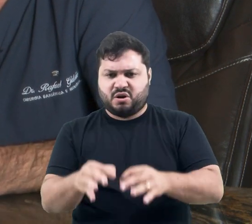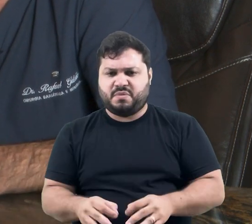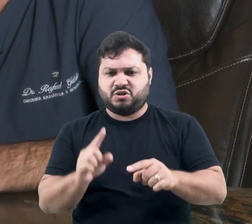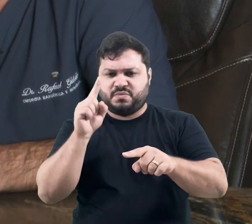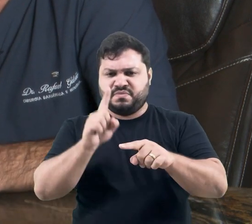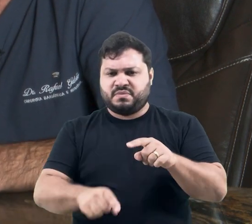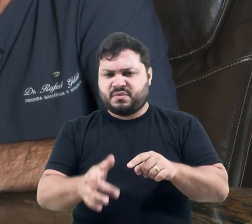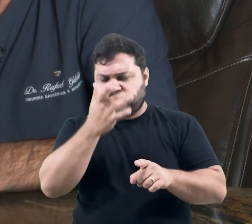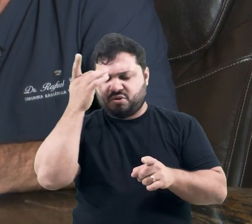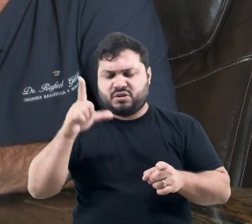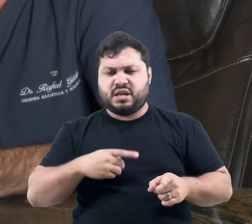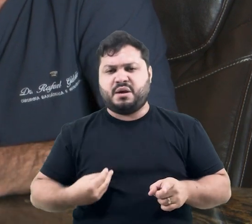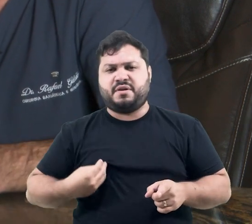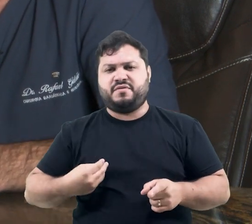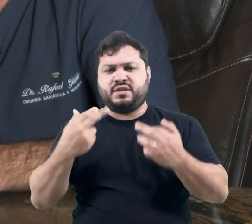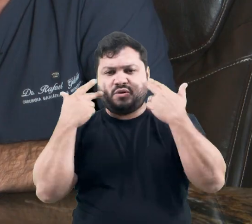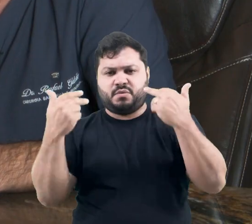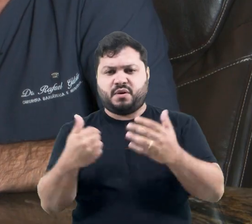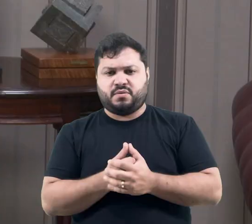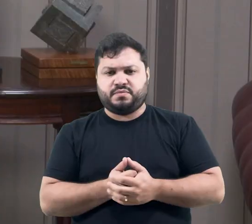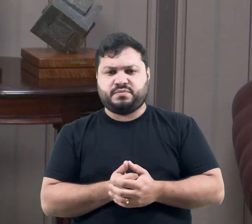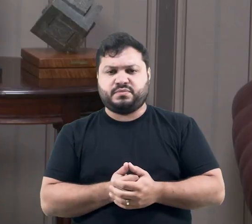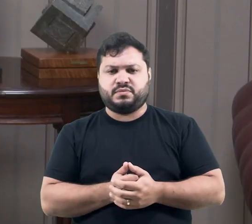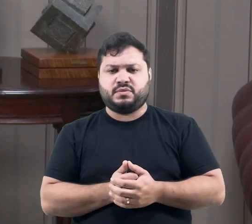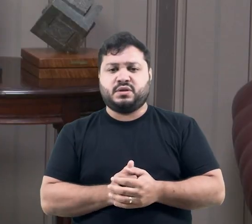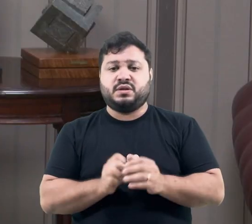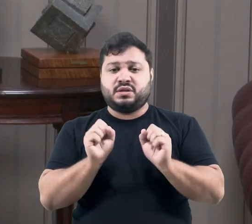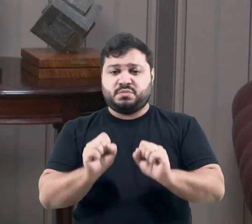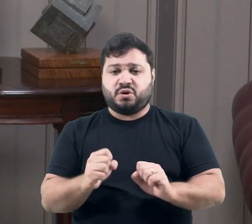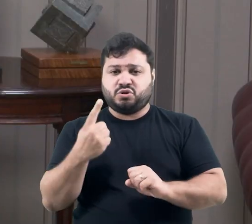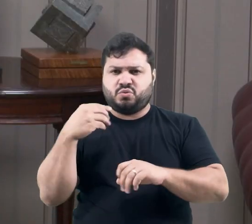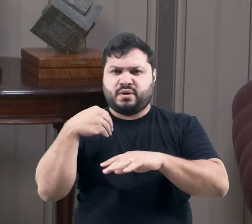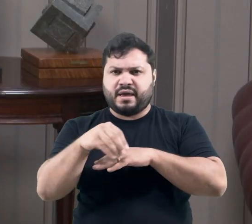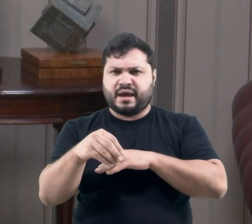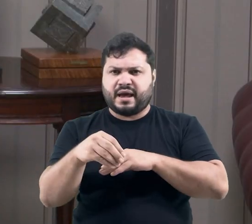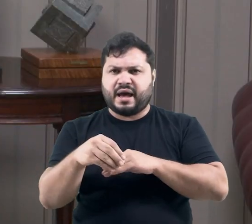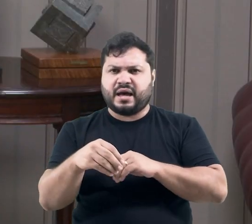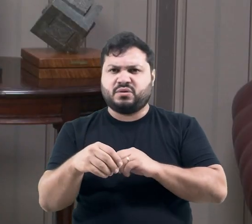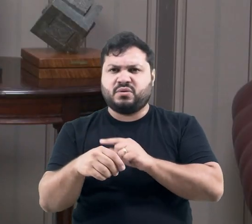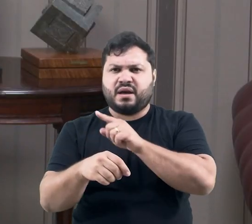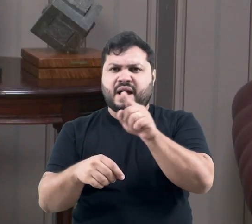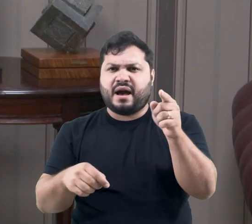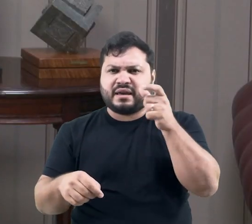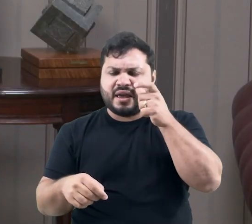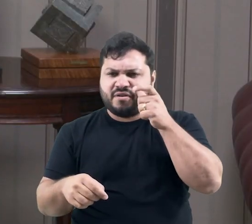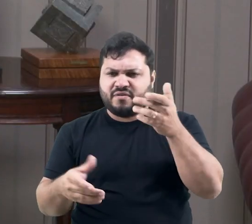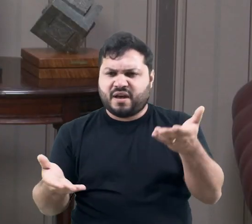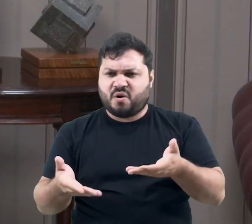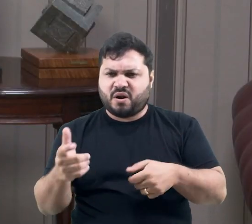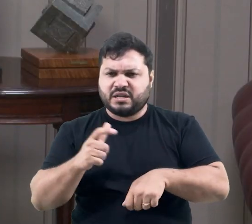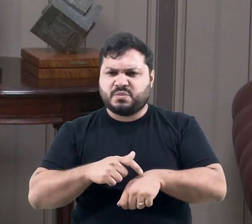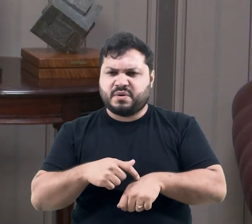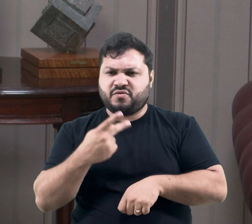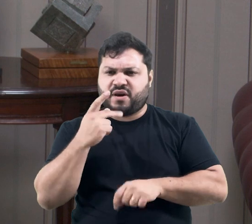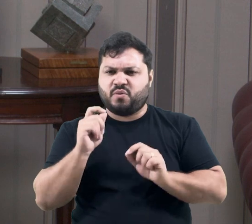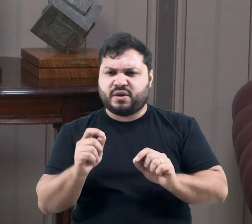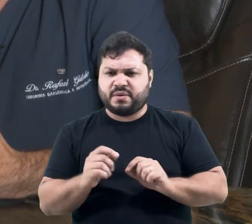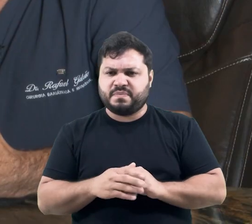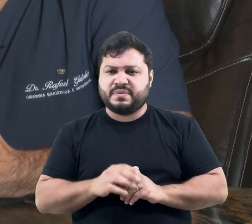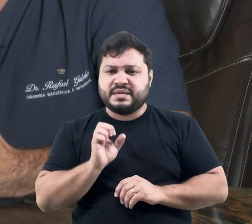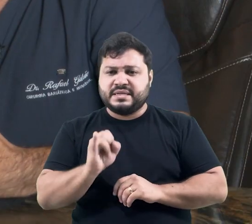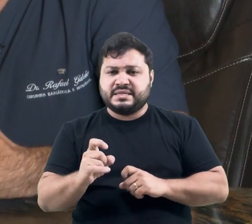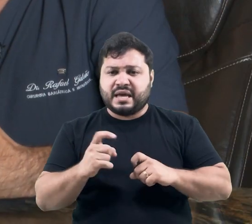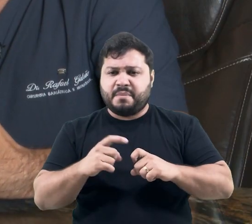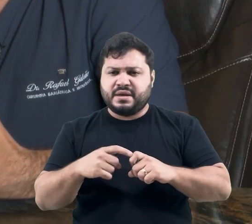realmente impedem o paciente de levar uma vida normal. Doutor, se o senhor pudesse deixar um recado a quem nos assiste nesse momento, o que o senhor diria?